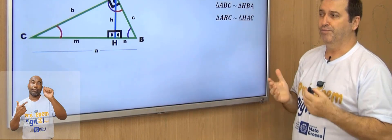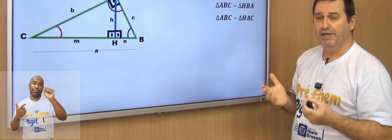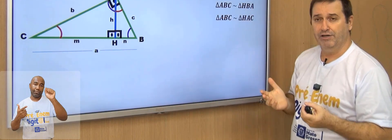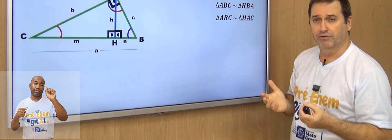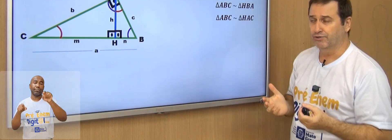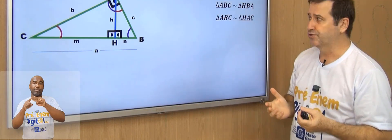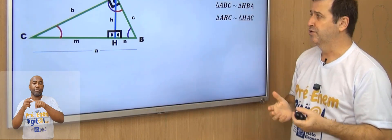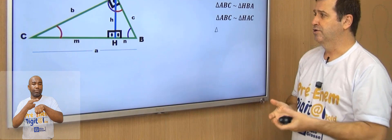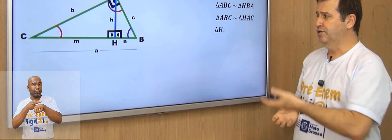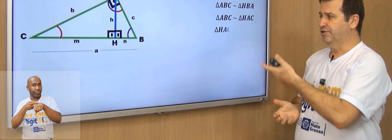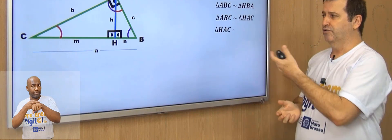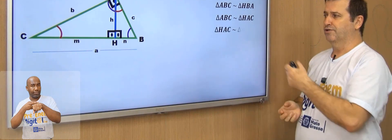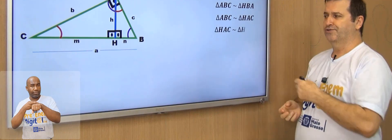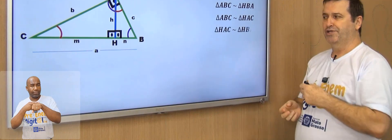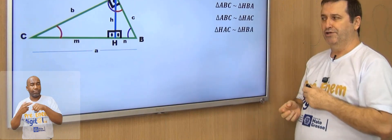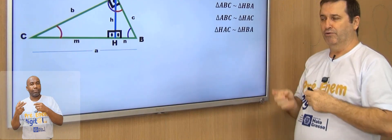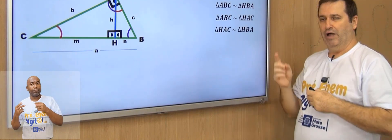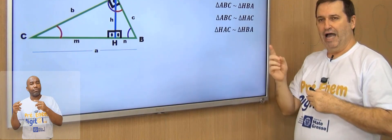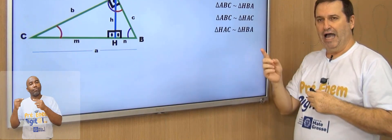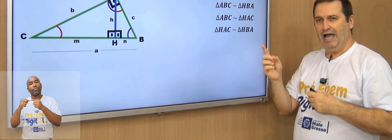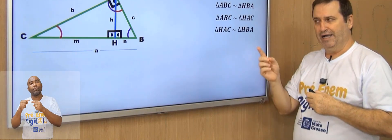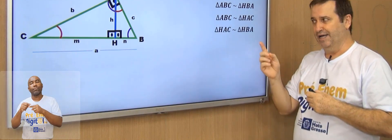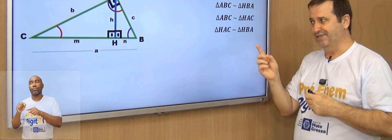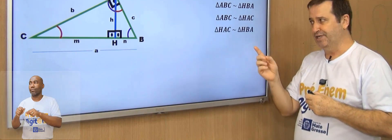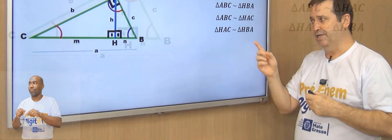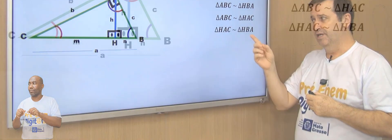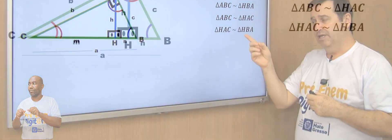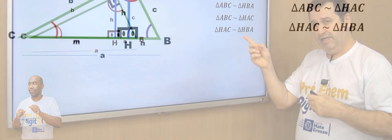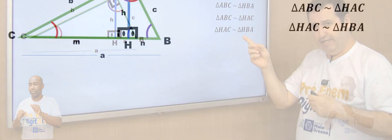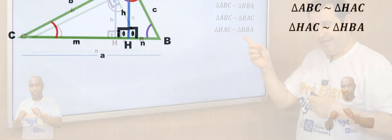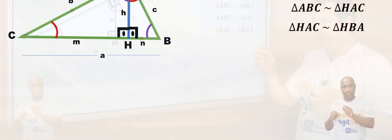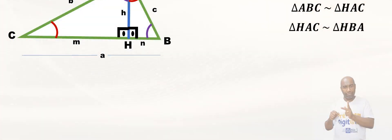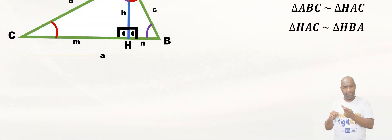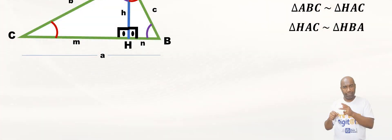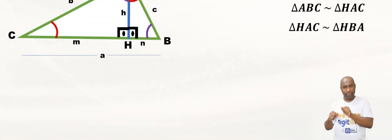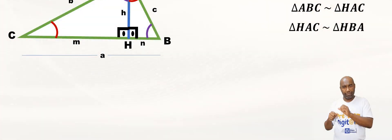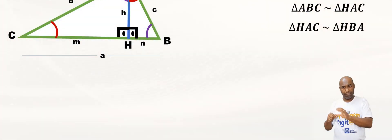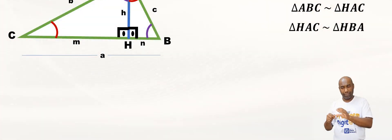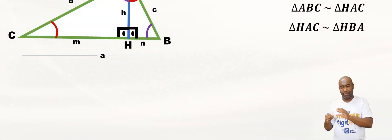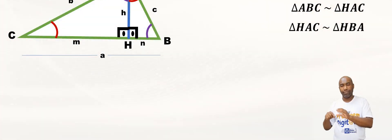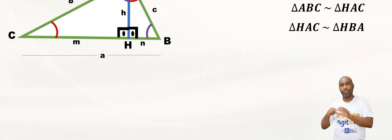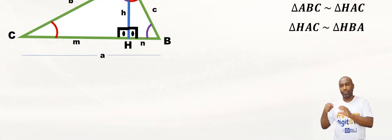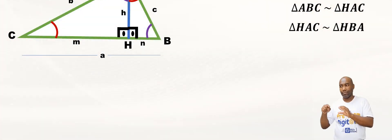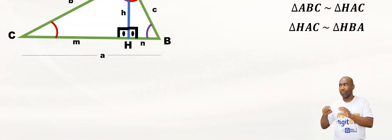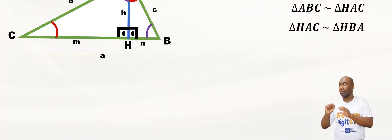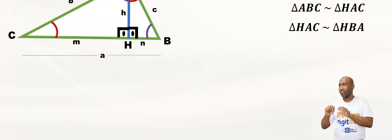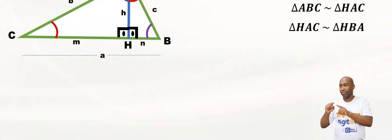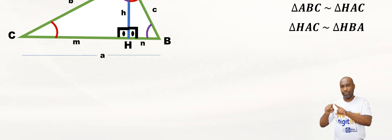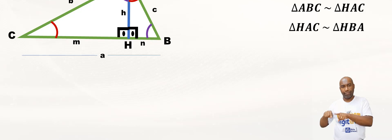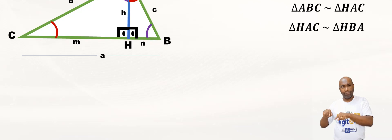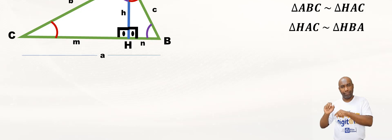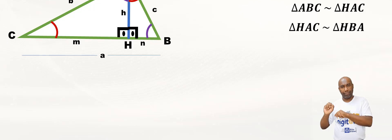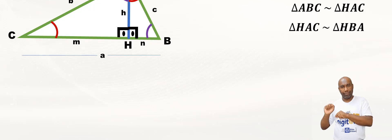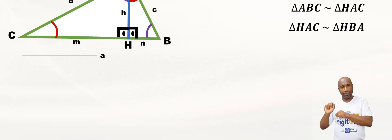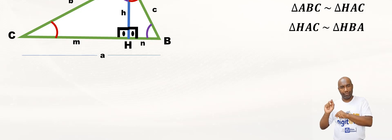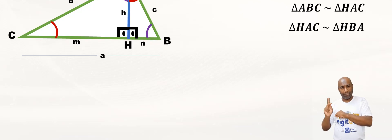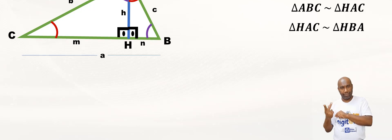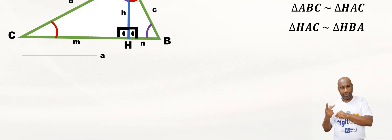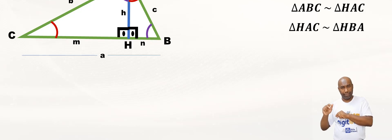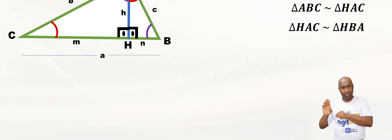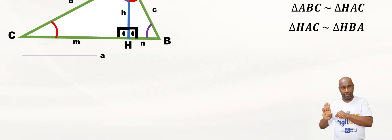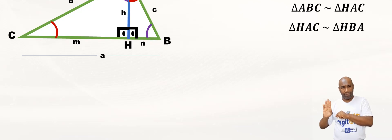grão médio também é roxo então nosso triângulo a HC ele é semelhante ao triângulo agaba